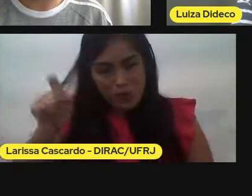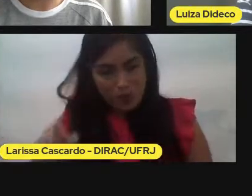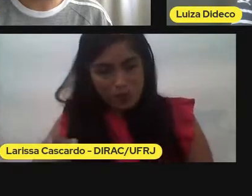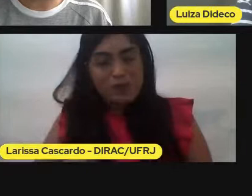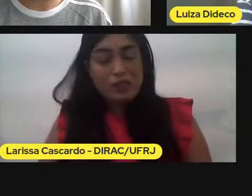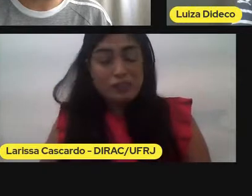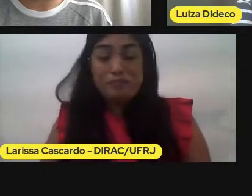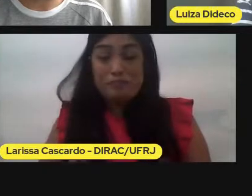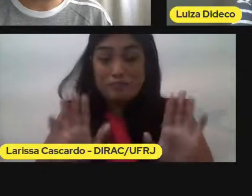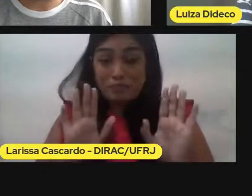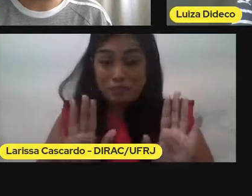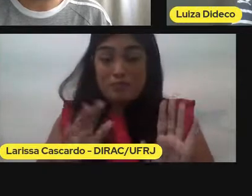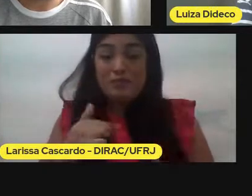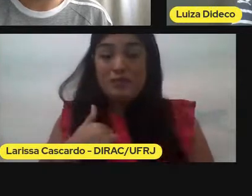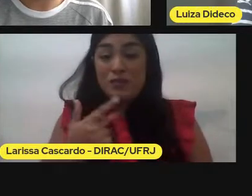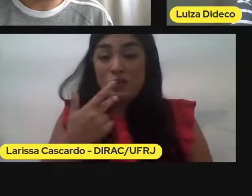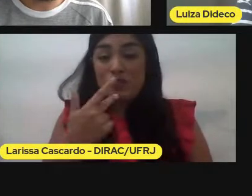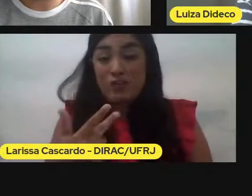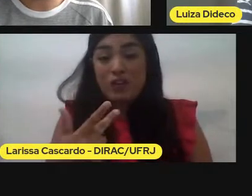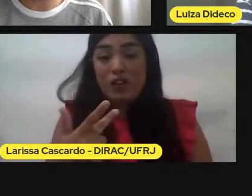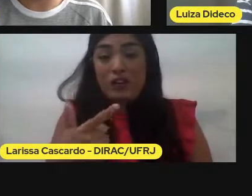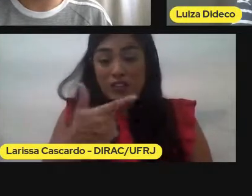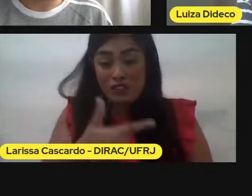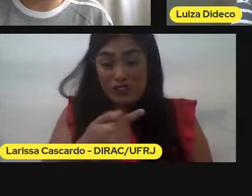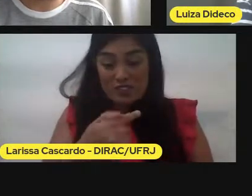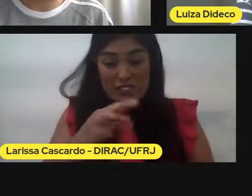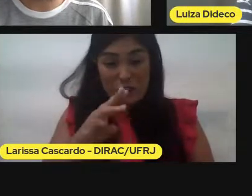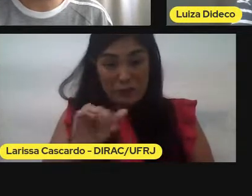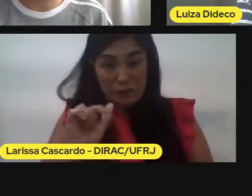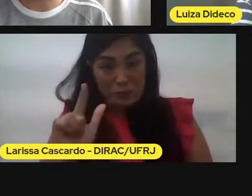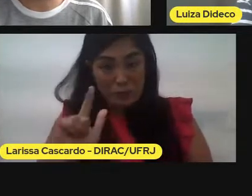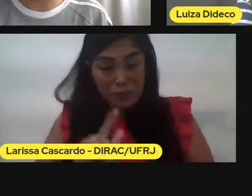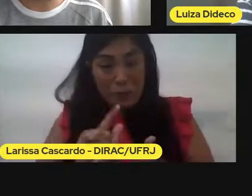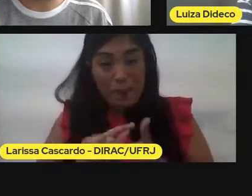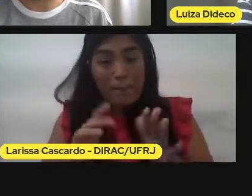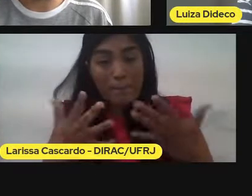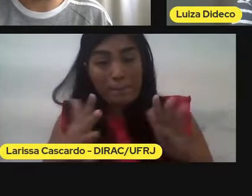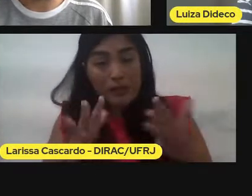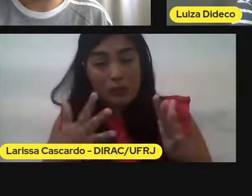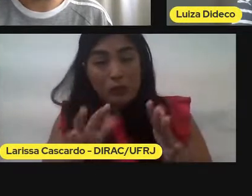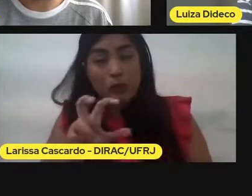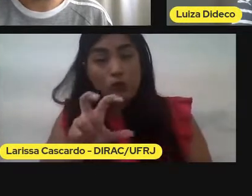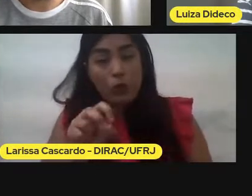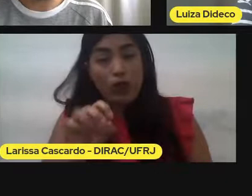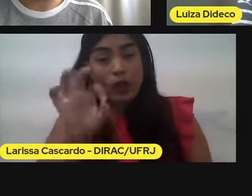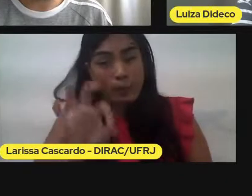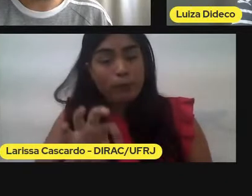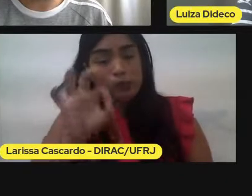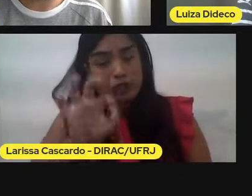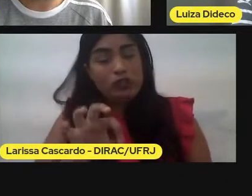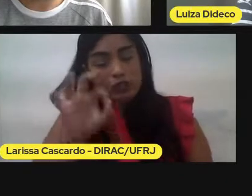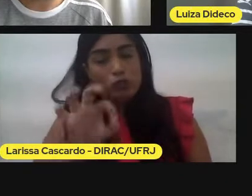que aproximadamente apenas 50% deles tiveram publicação